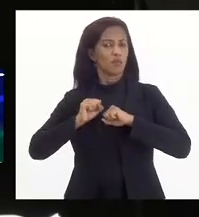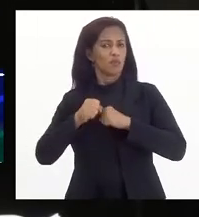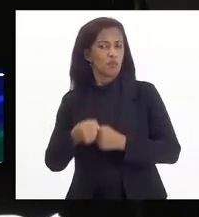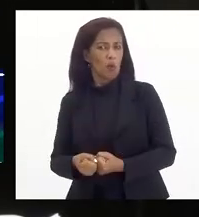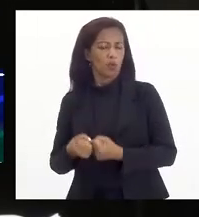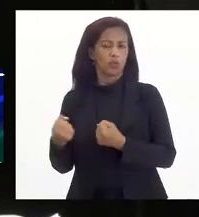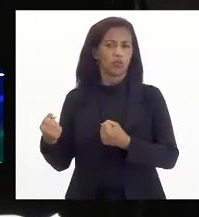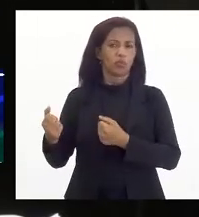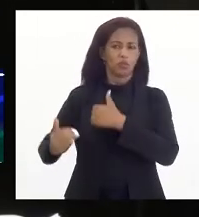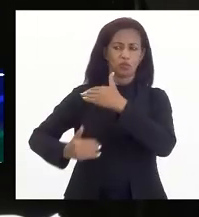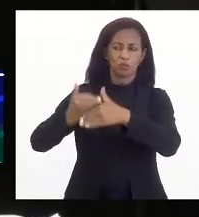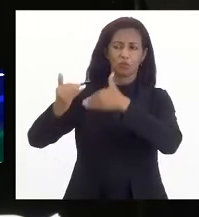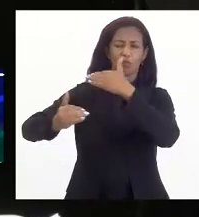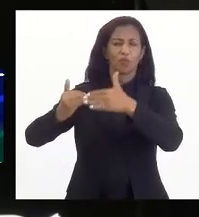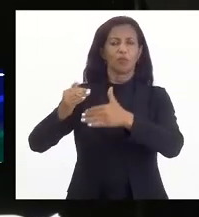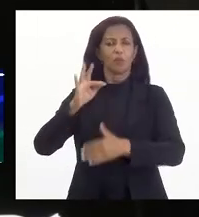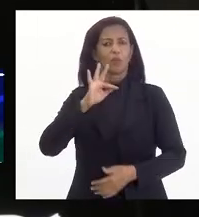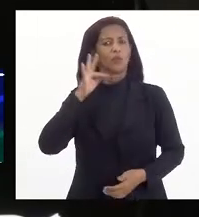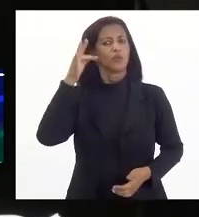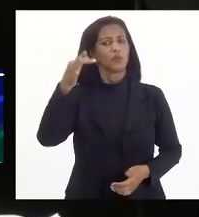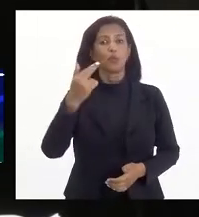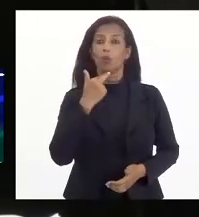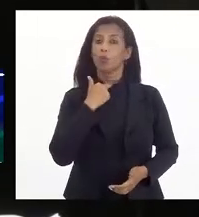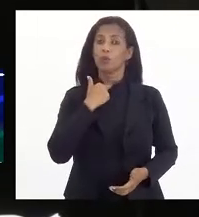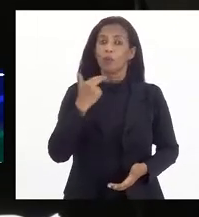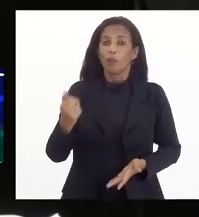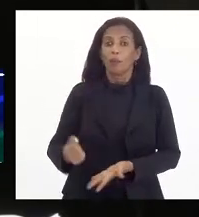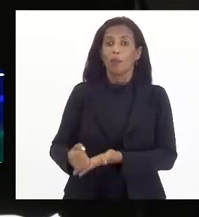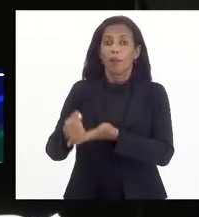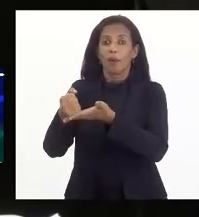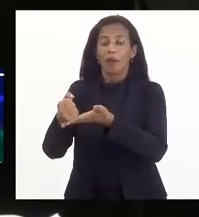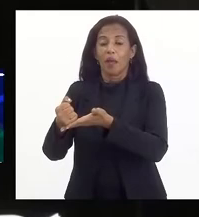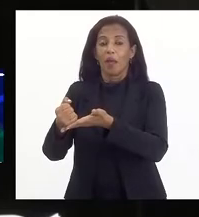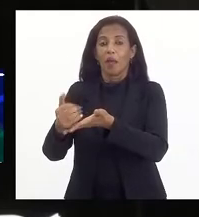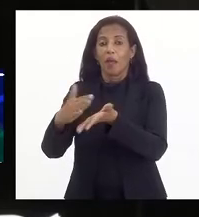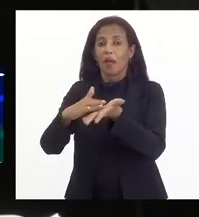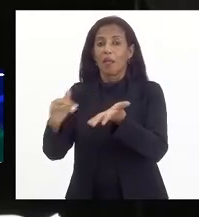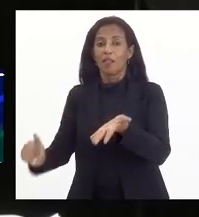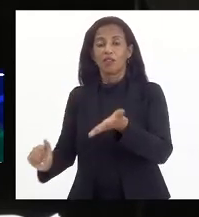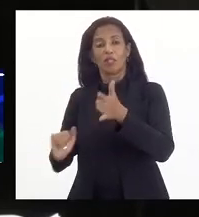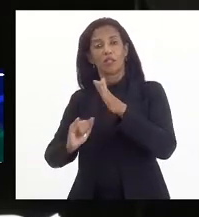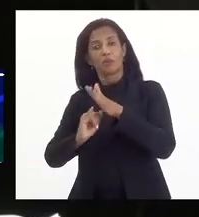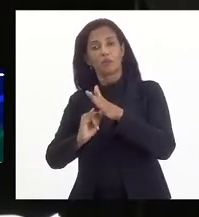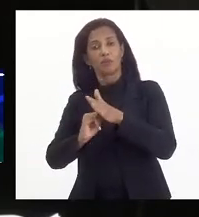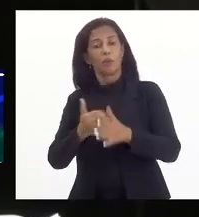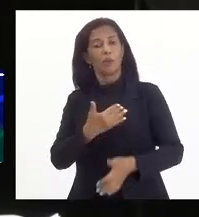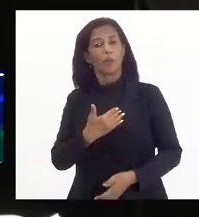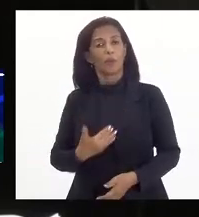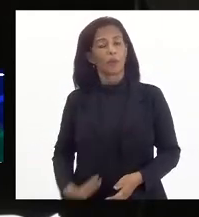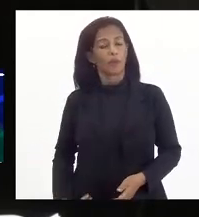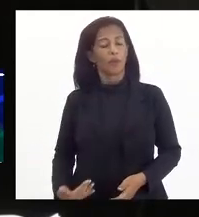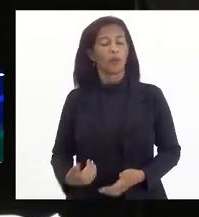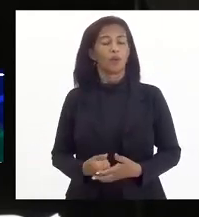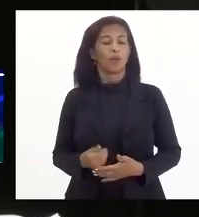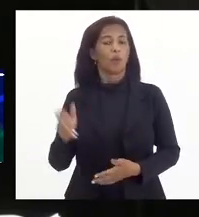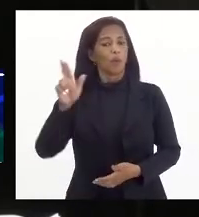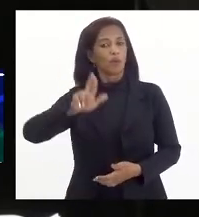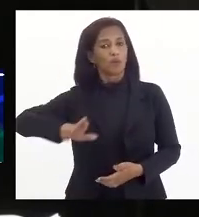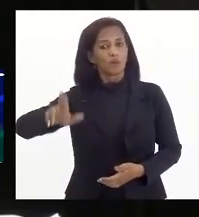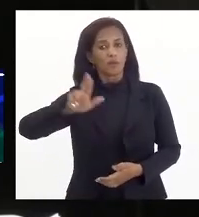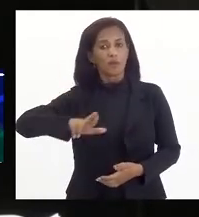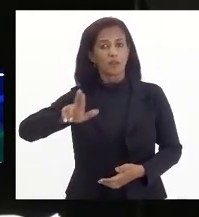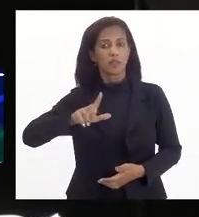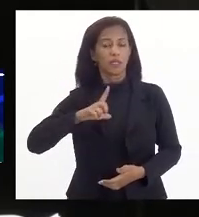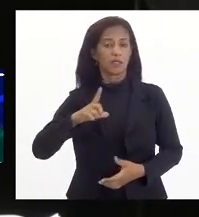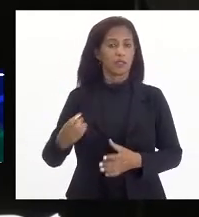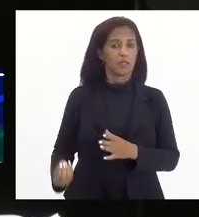muito mais próxima no futuro não se pode apoiar a extinção de uma instituição pública de ensino Universidade